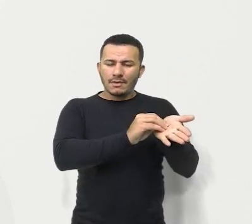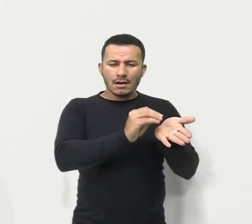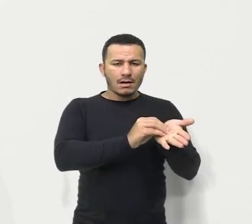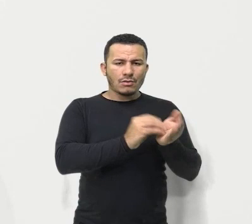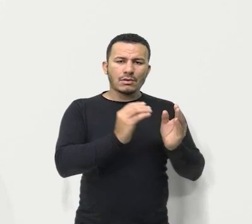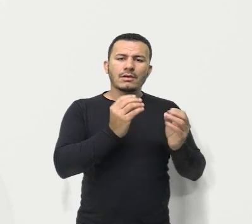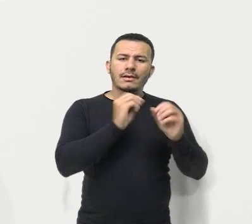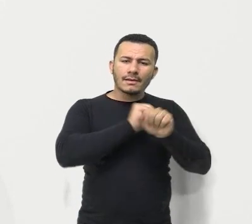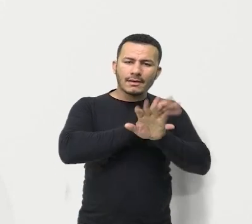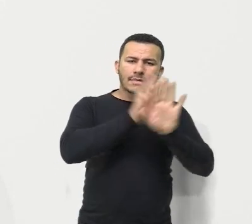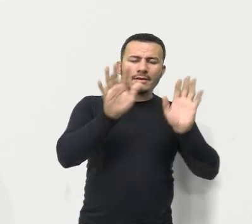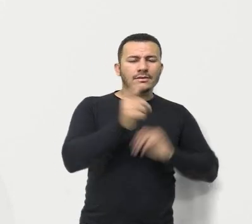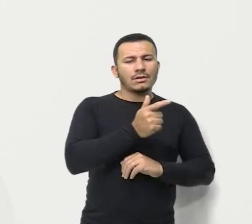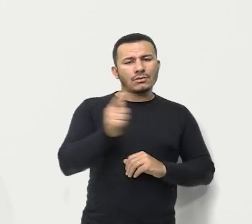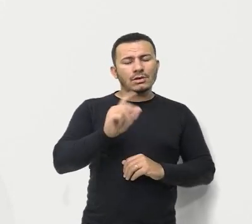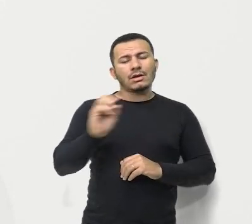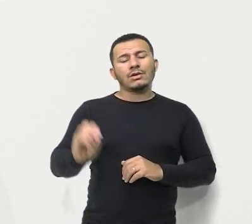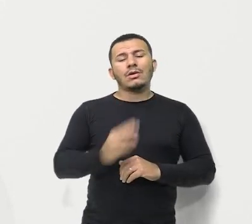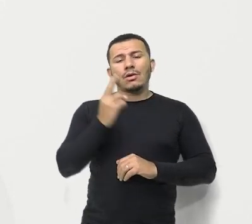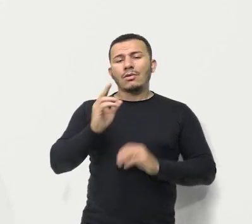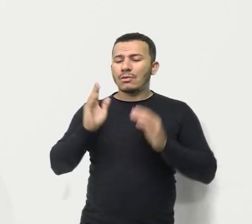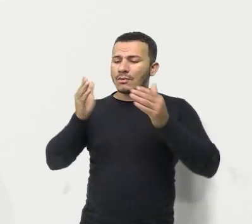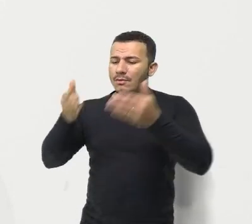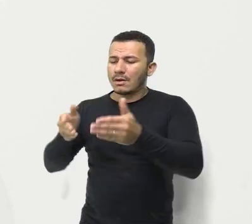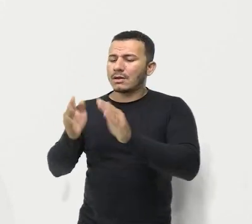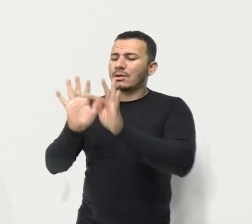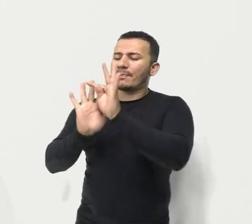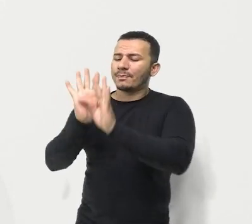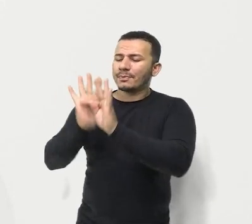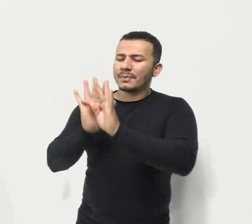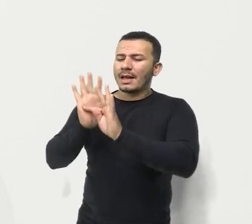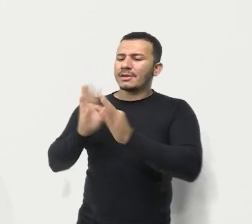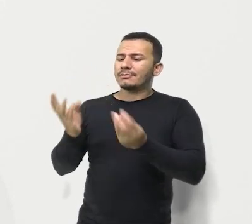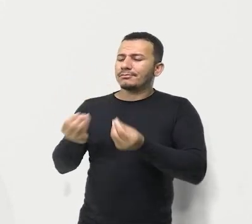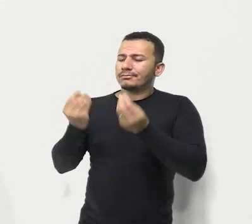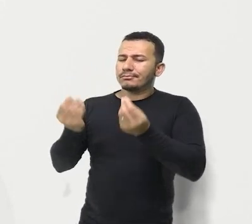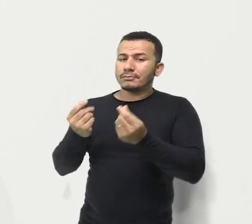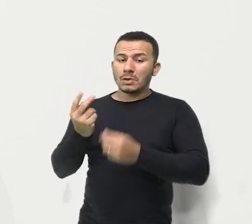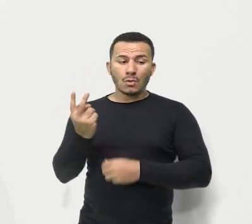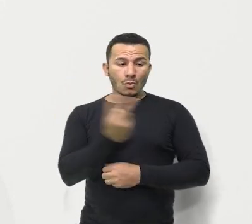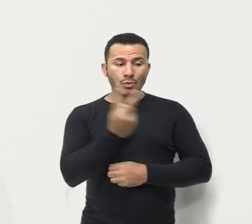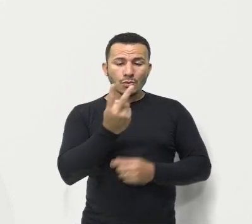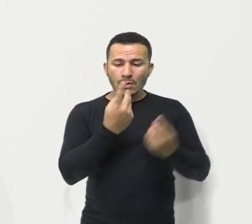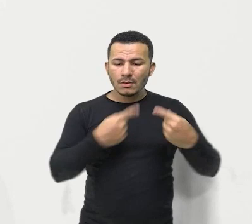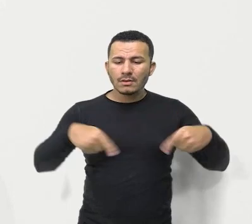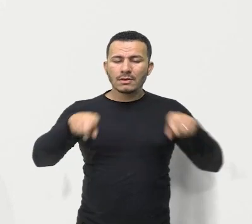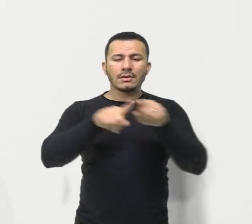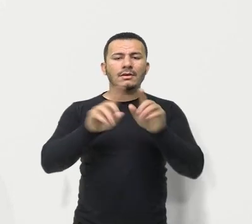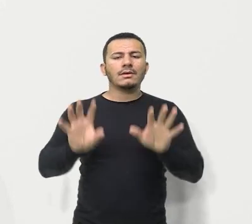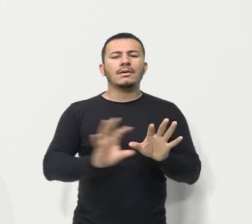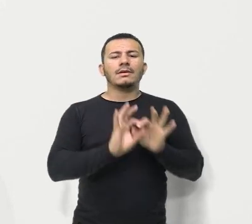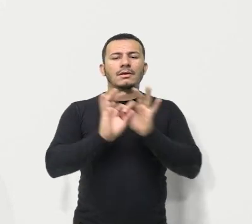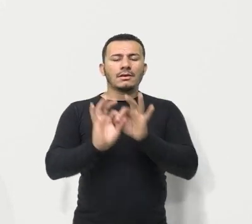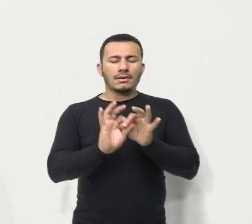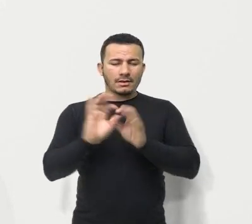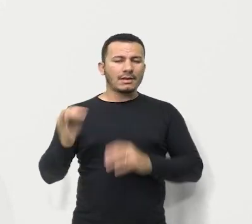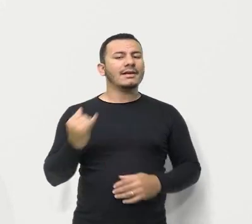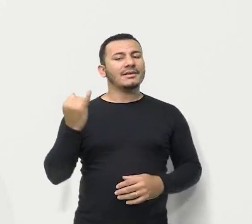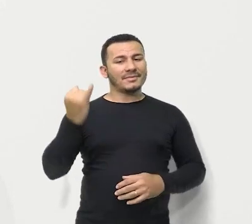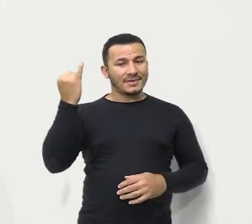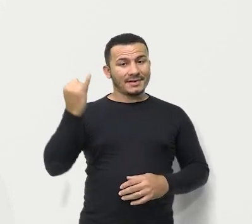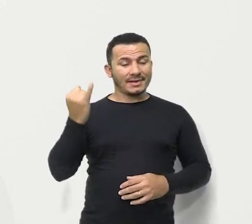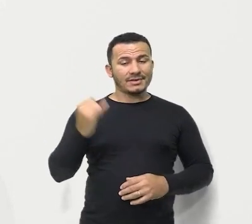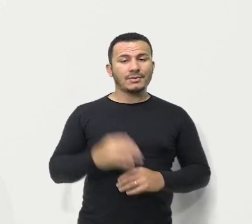conclusão, a gente não chega a um entendimento, tá certo? Então é importante em textos dessa natureza que eu considere